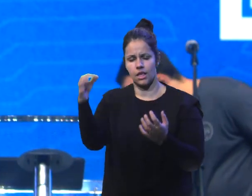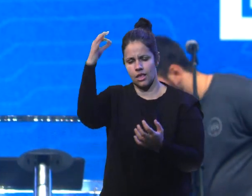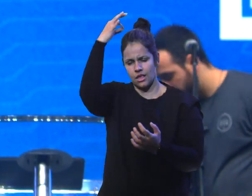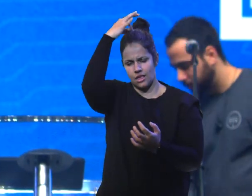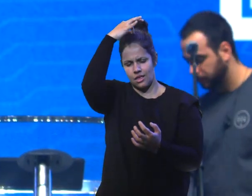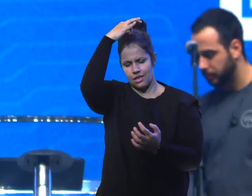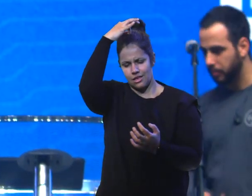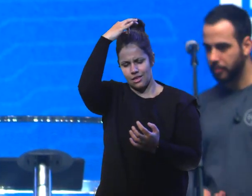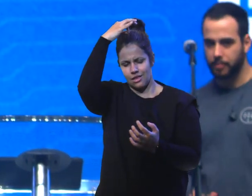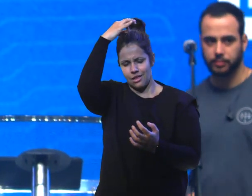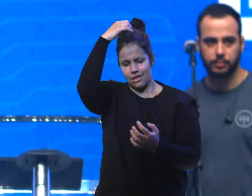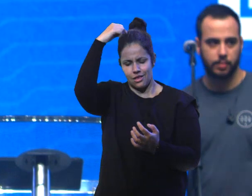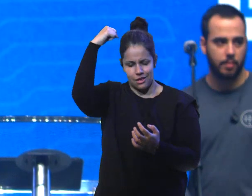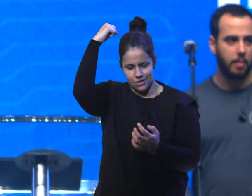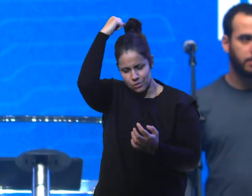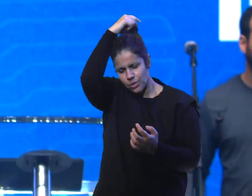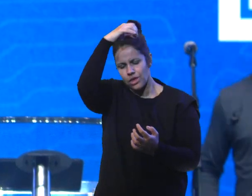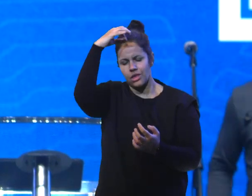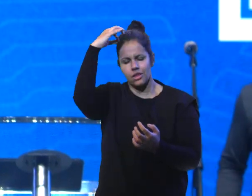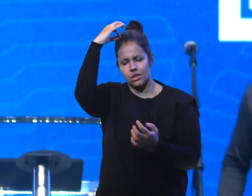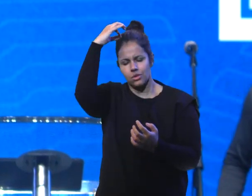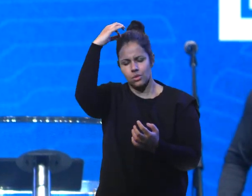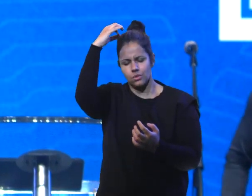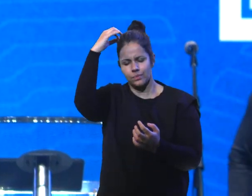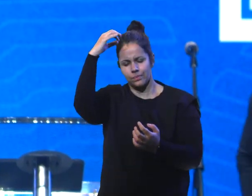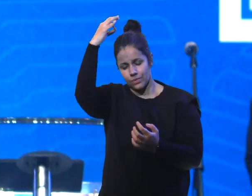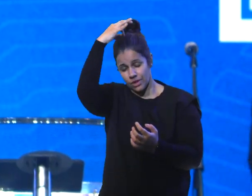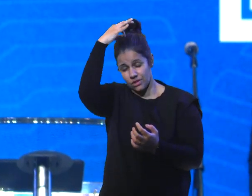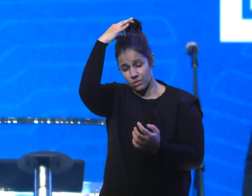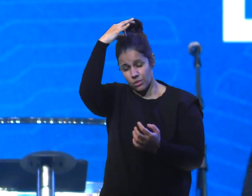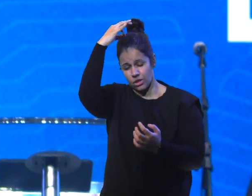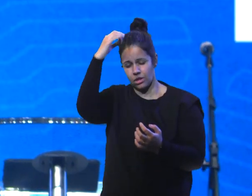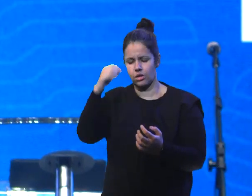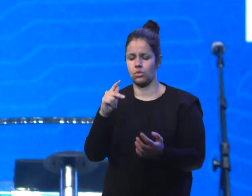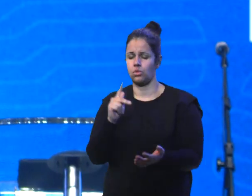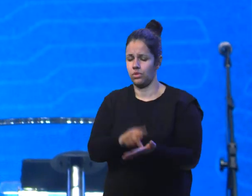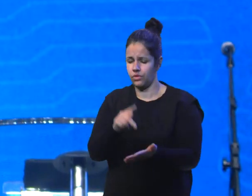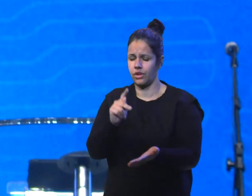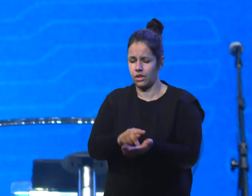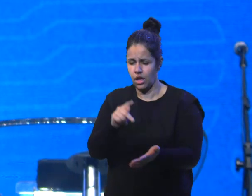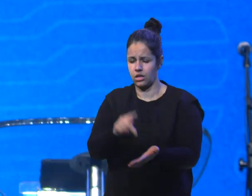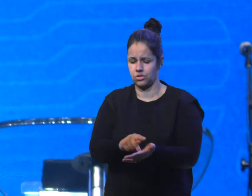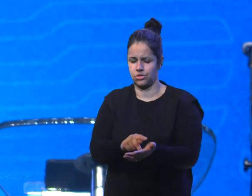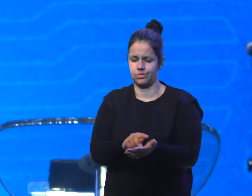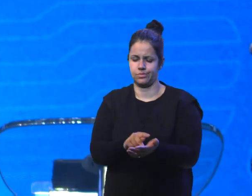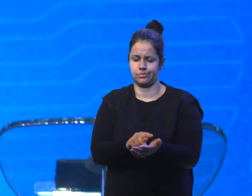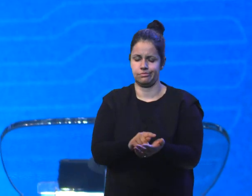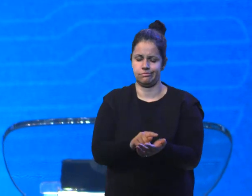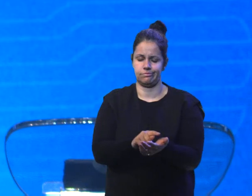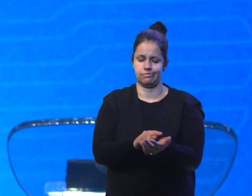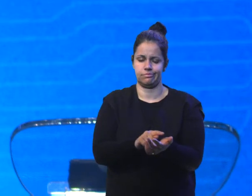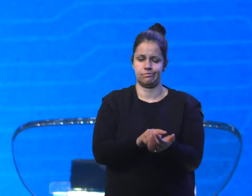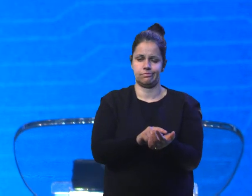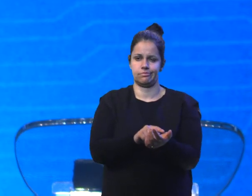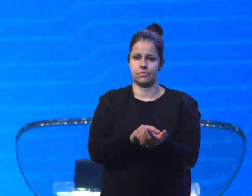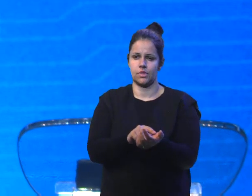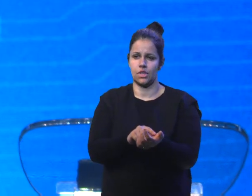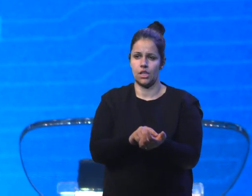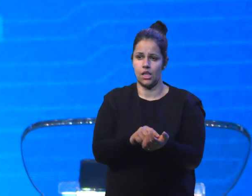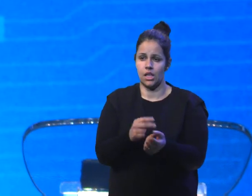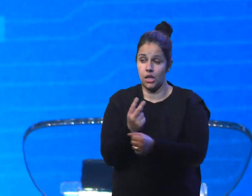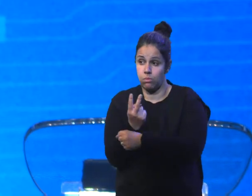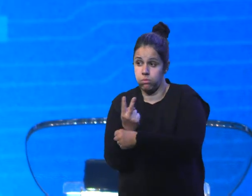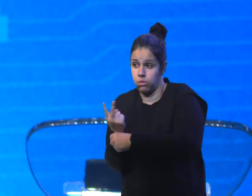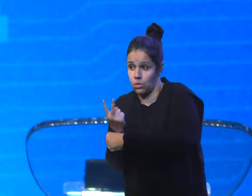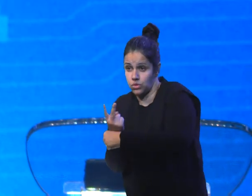verdadeiros. Não aqueles que falam da boca para fora. Vem porque todo mundo vem. Está aqui